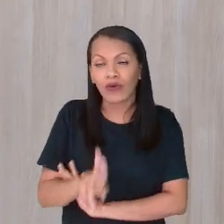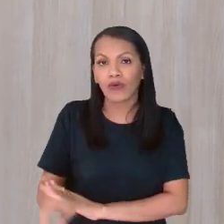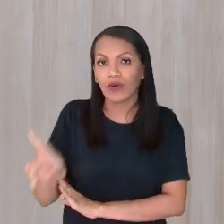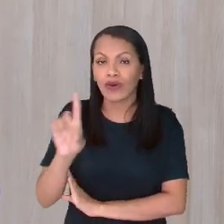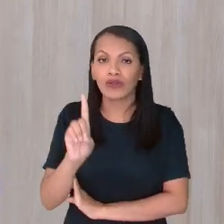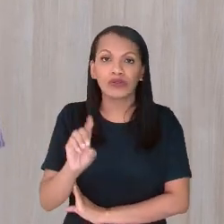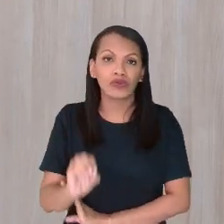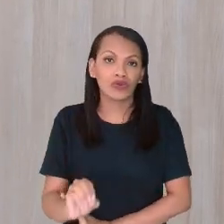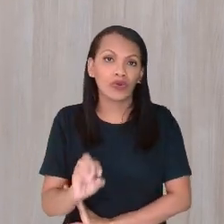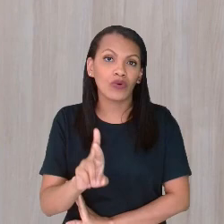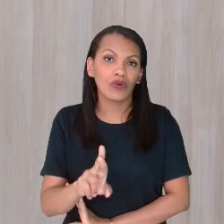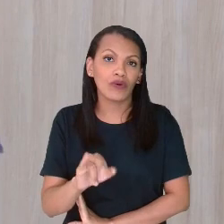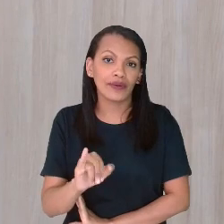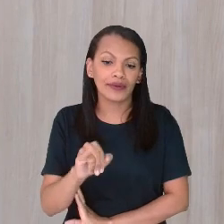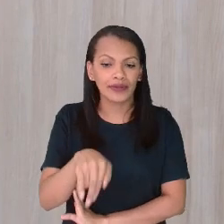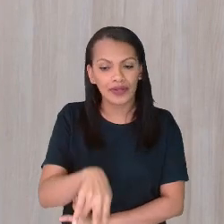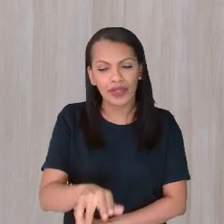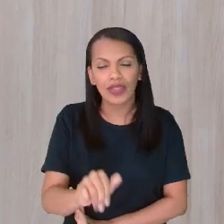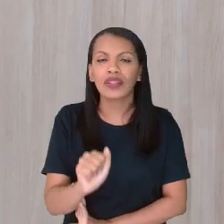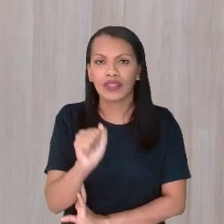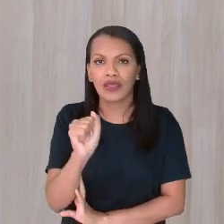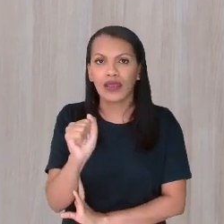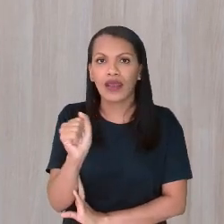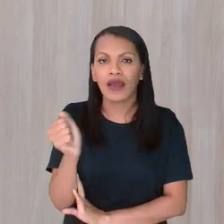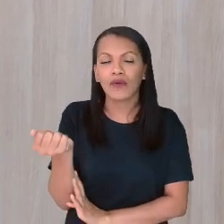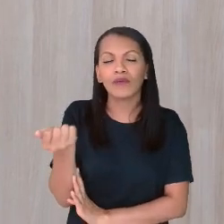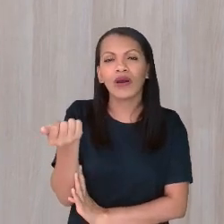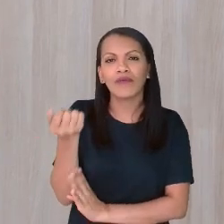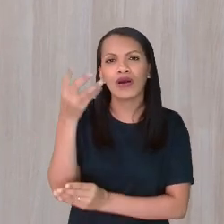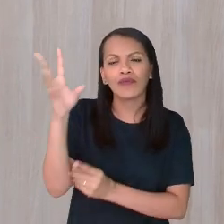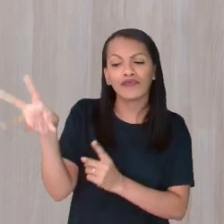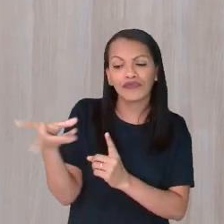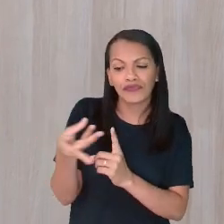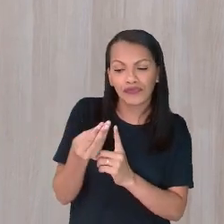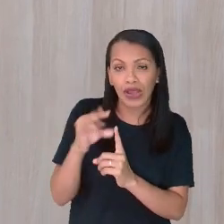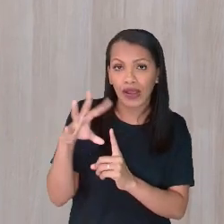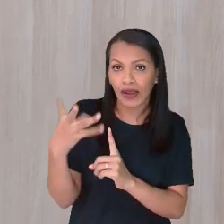a música e Nise as visuais, para